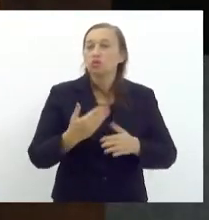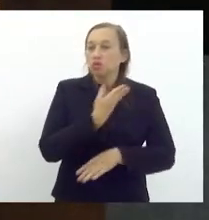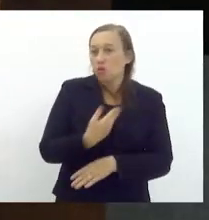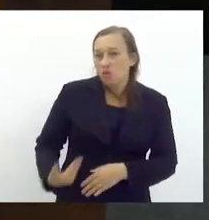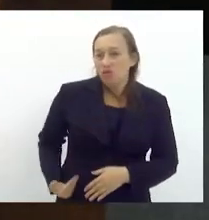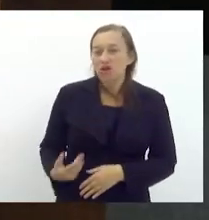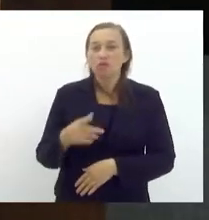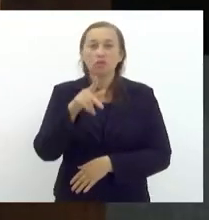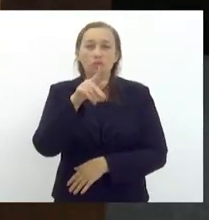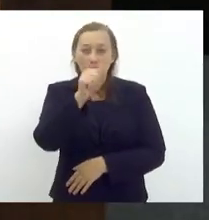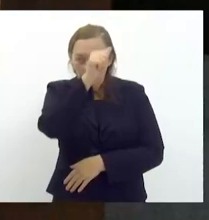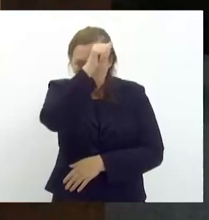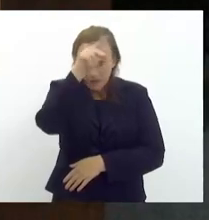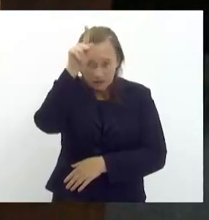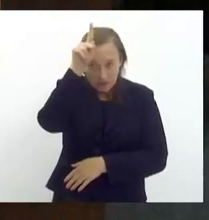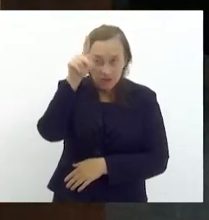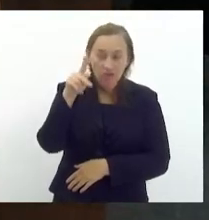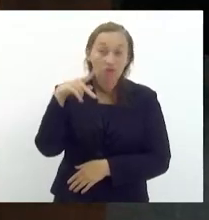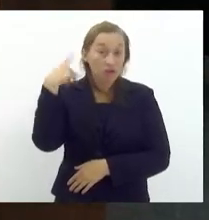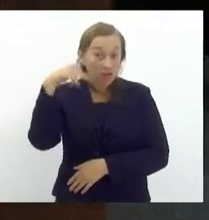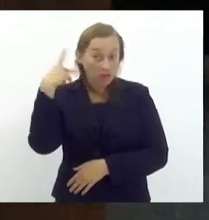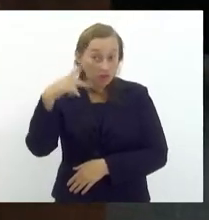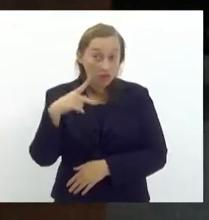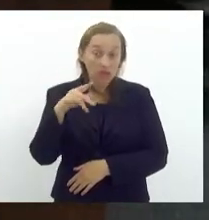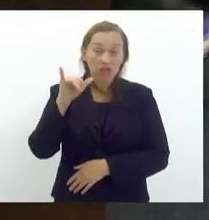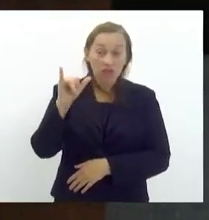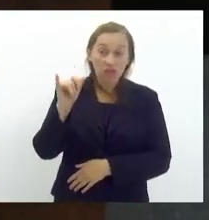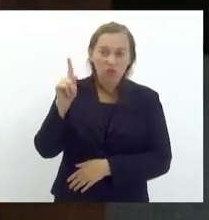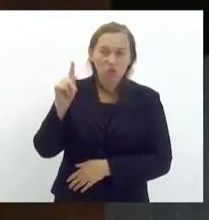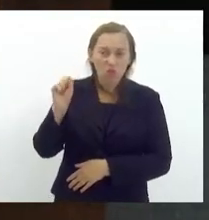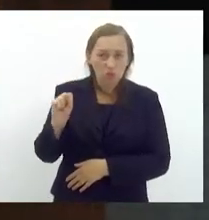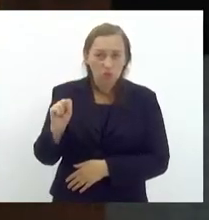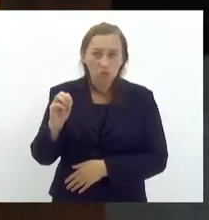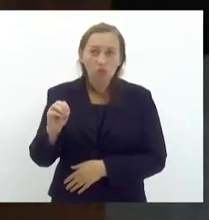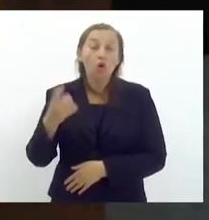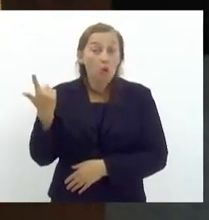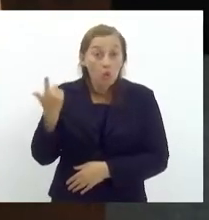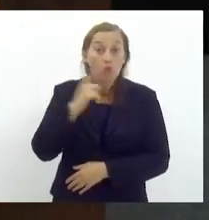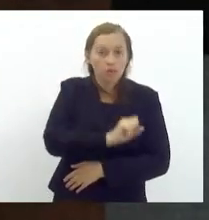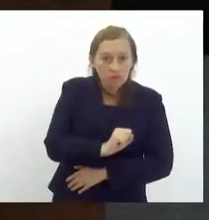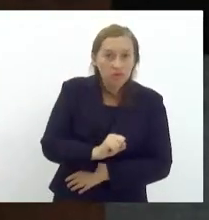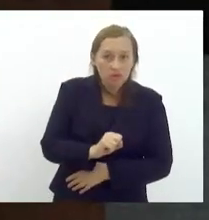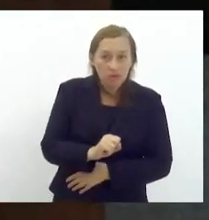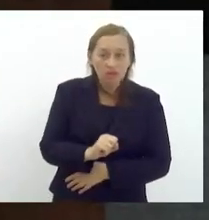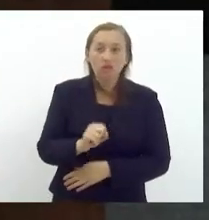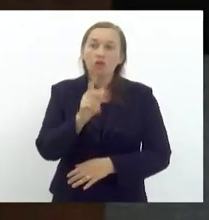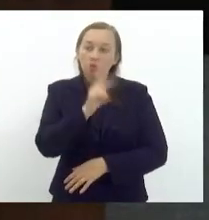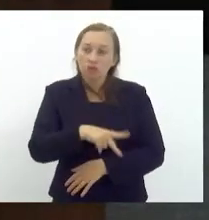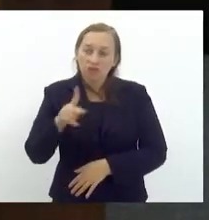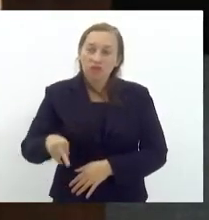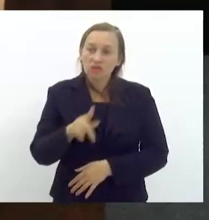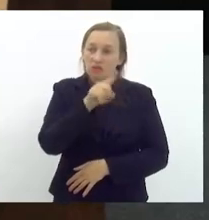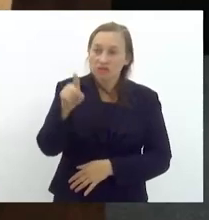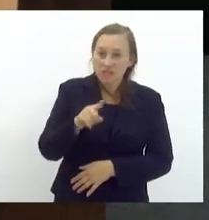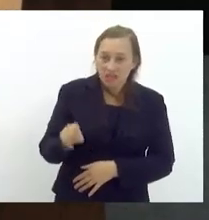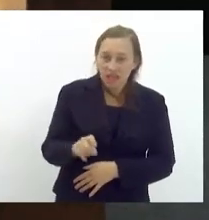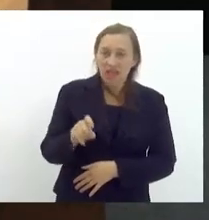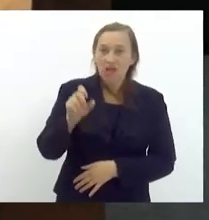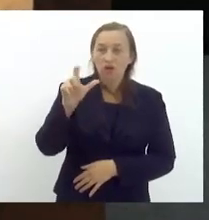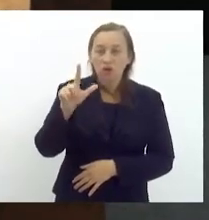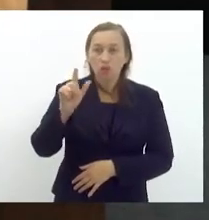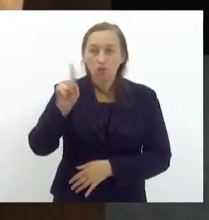do então Prefeito Vereador Igor Rames nós conseguimos com o professor Zé Luiz secretário